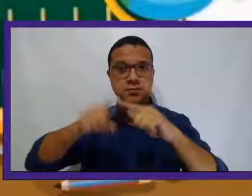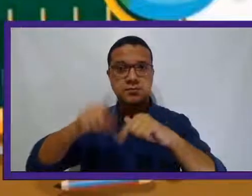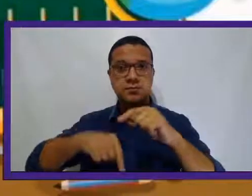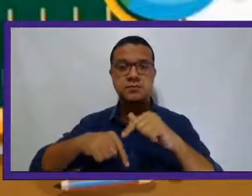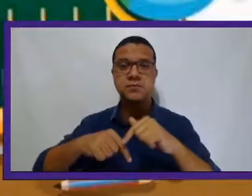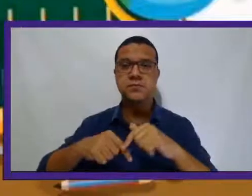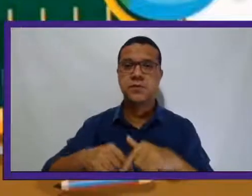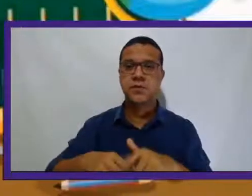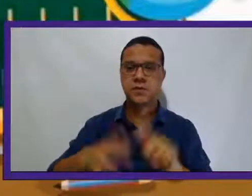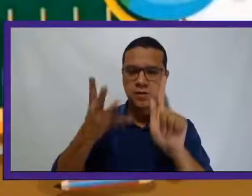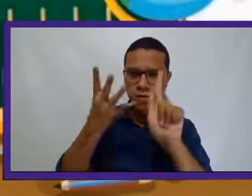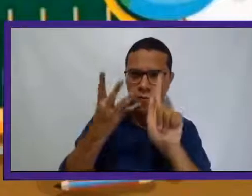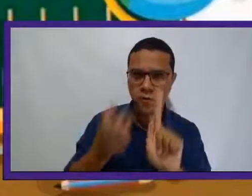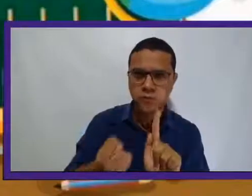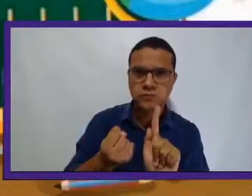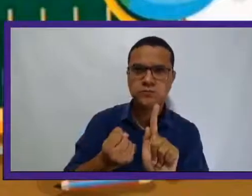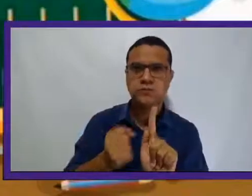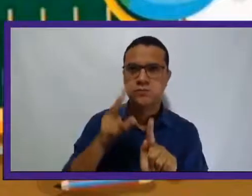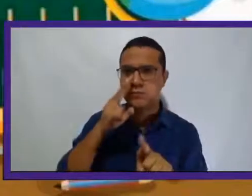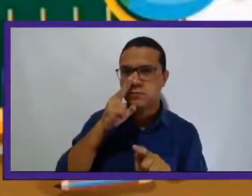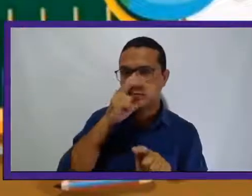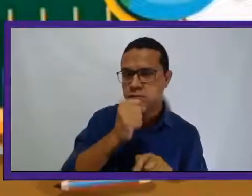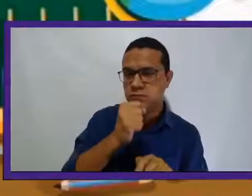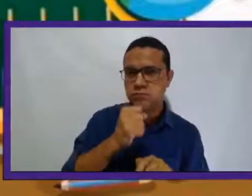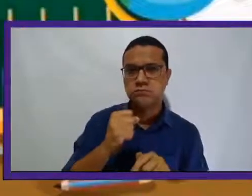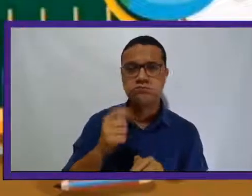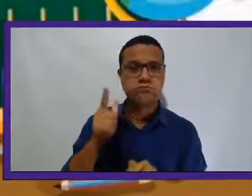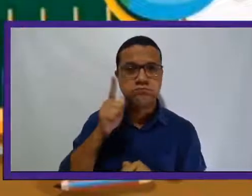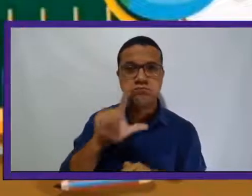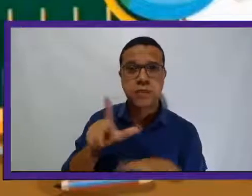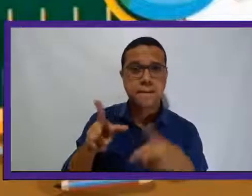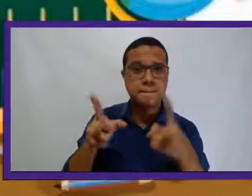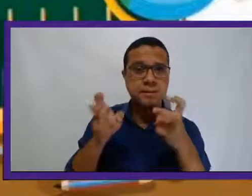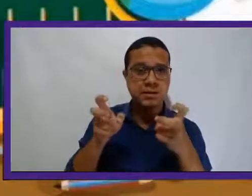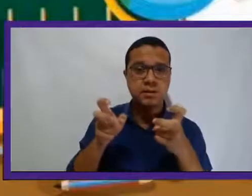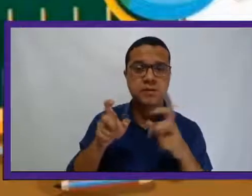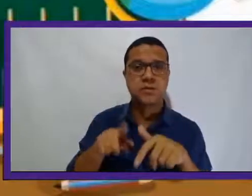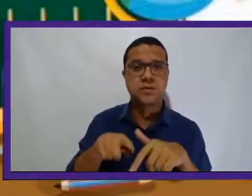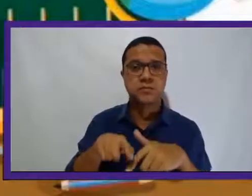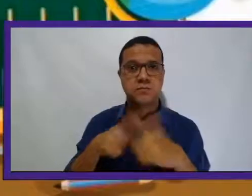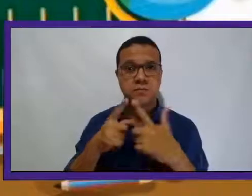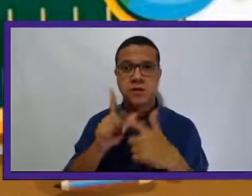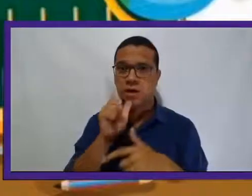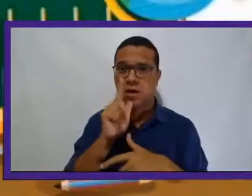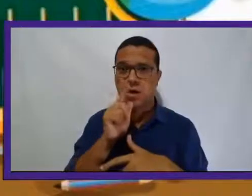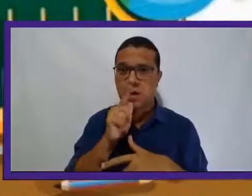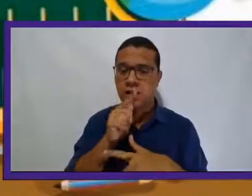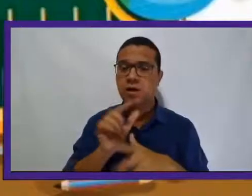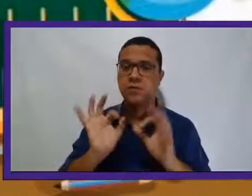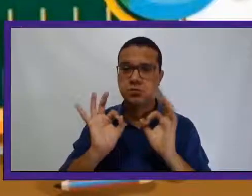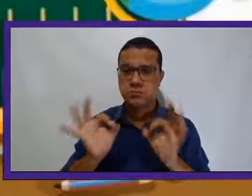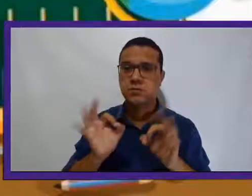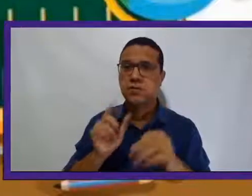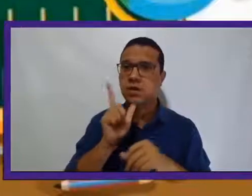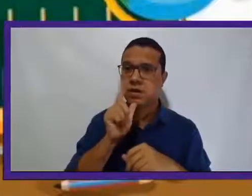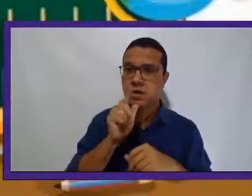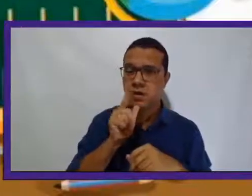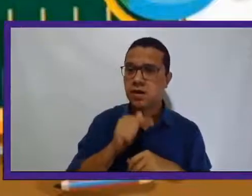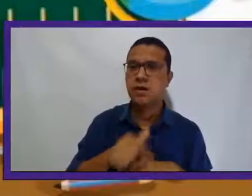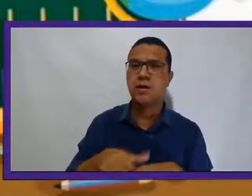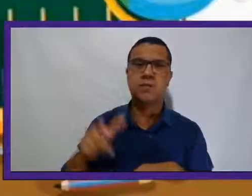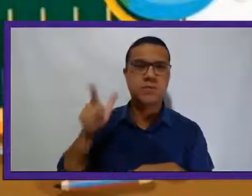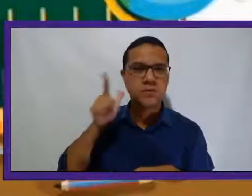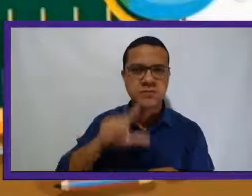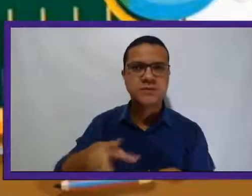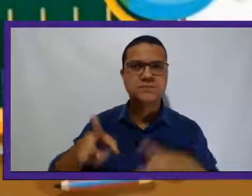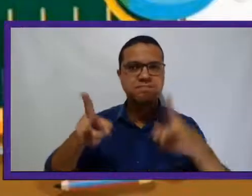elementos da Terra Eles estão atraídos Com mais força A gente não consegue Perceber isso Tão facilmente Mas com a água Sim Com a